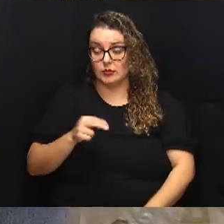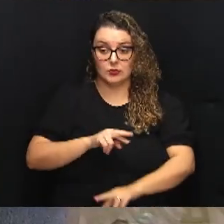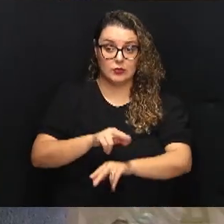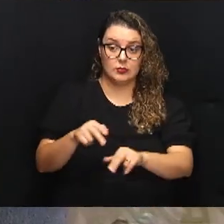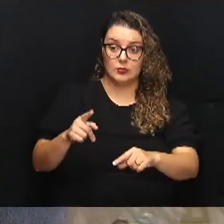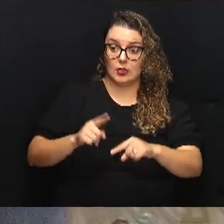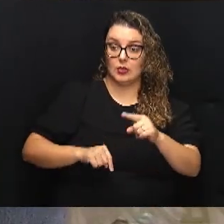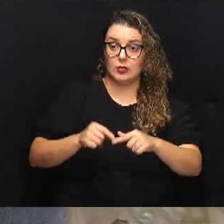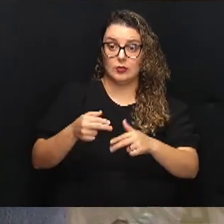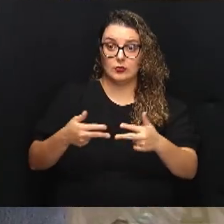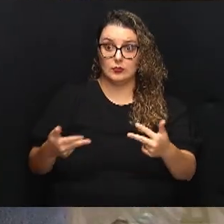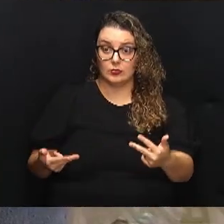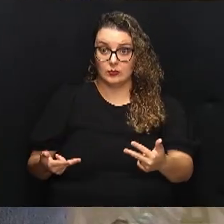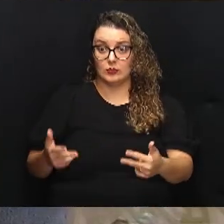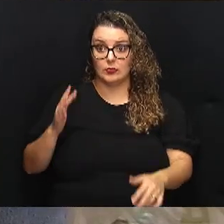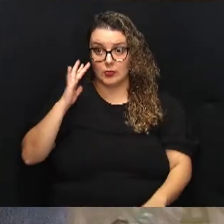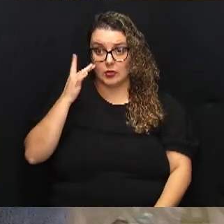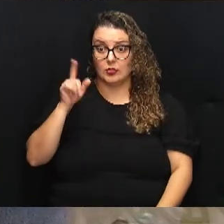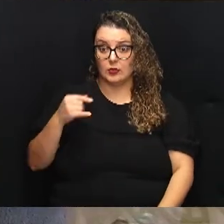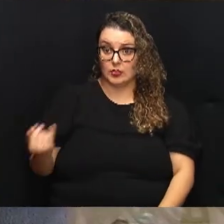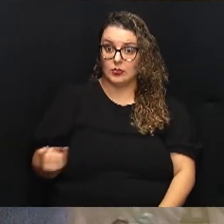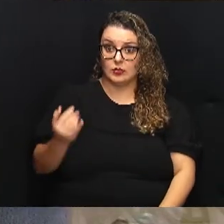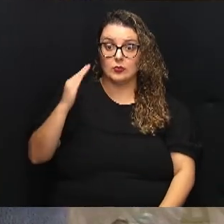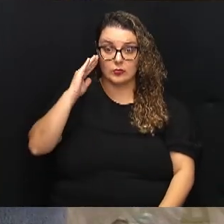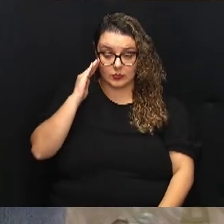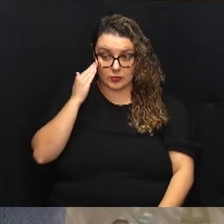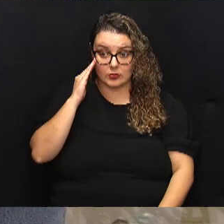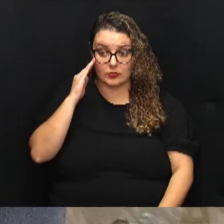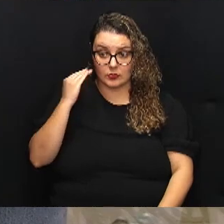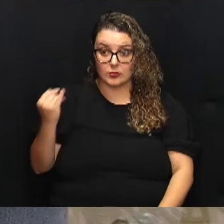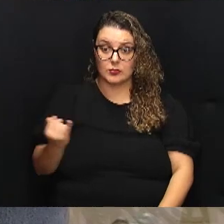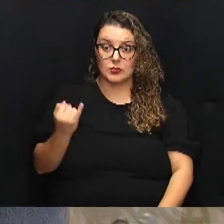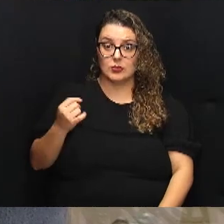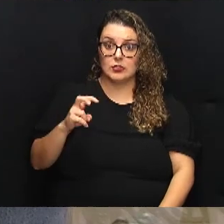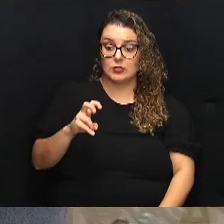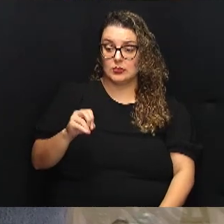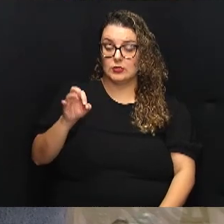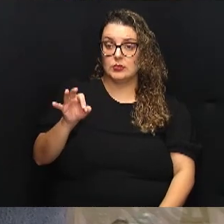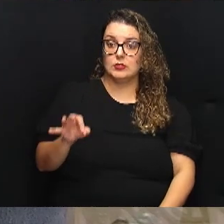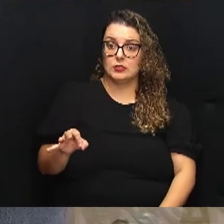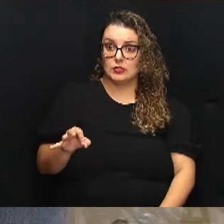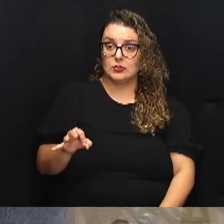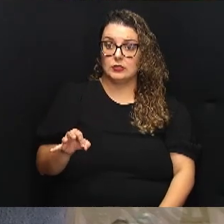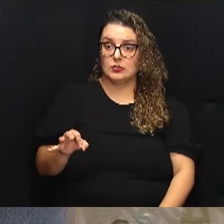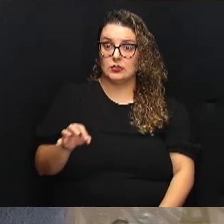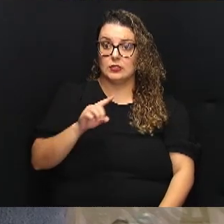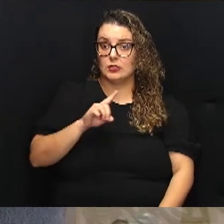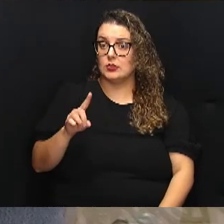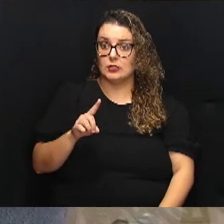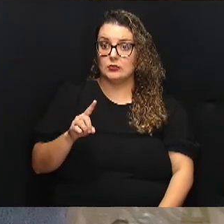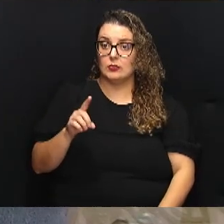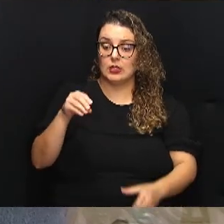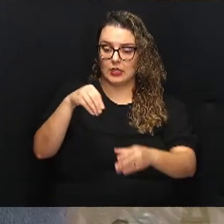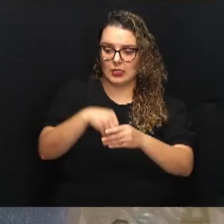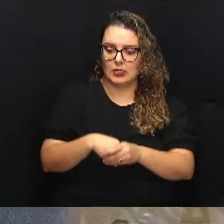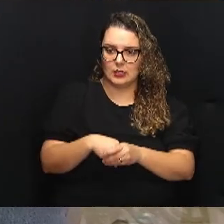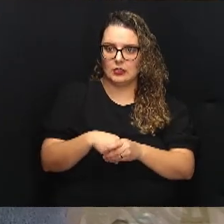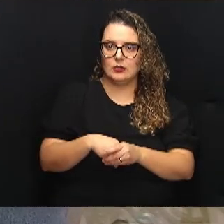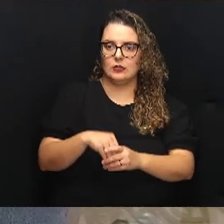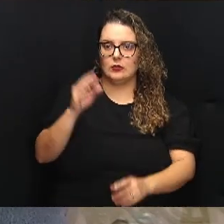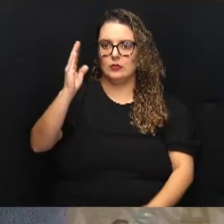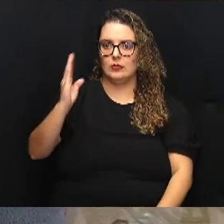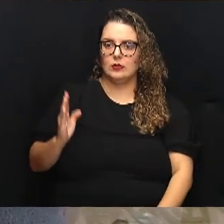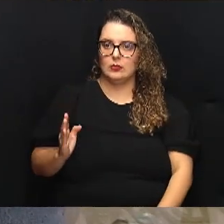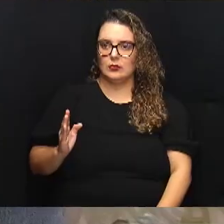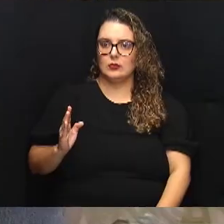produtos, mas eu acho que é importante as pessoas entenderem que esses 50% não vão incidir aqui no Brasil,